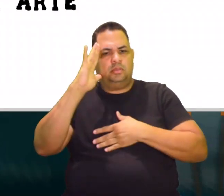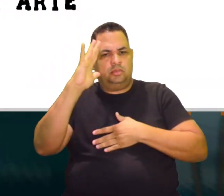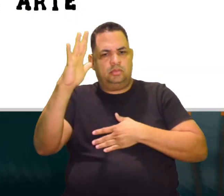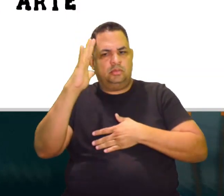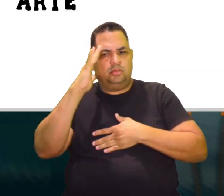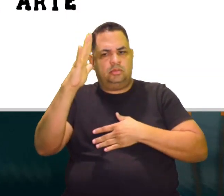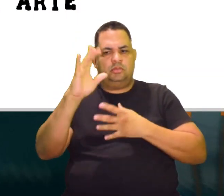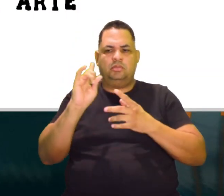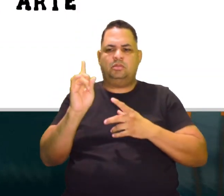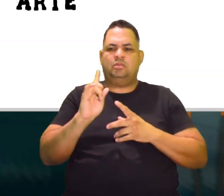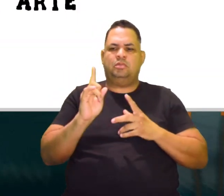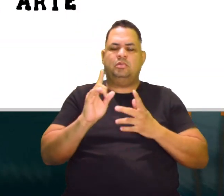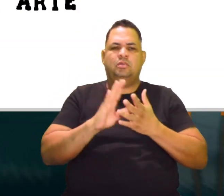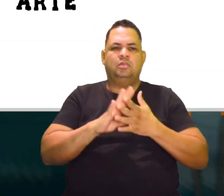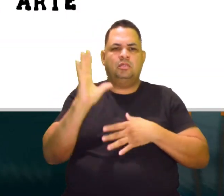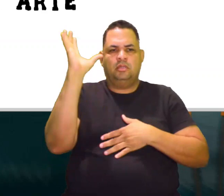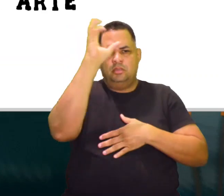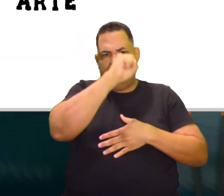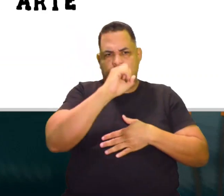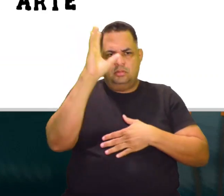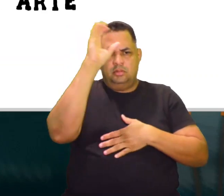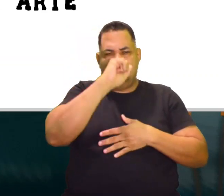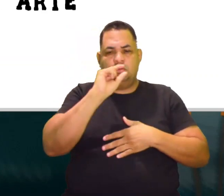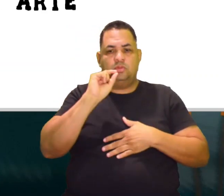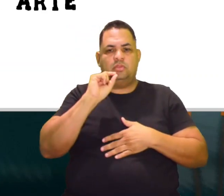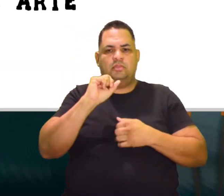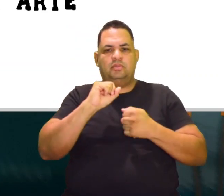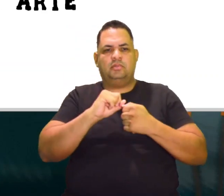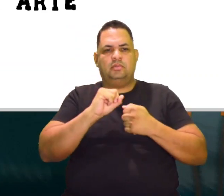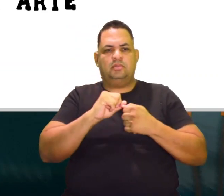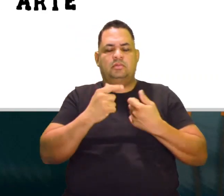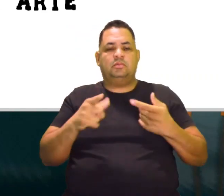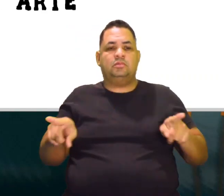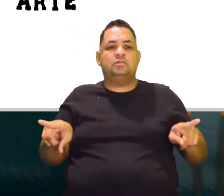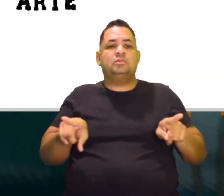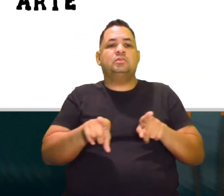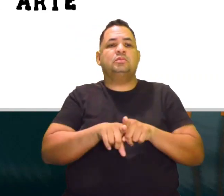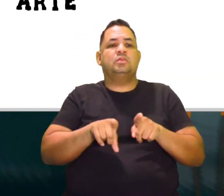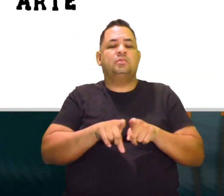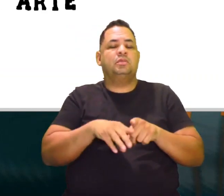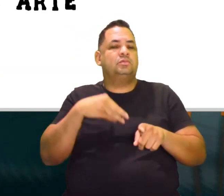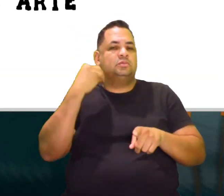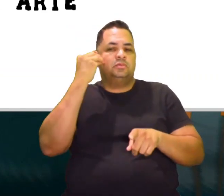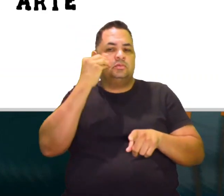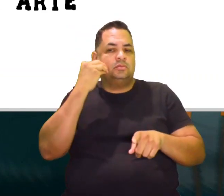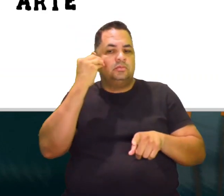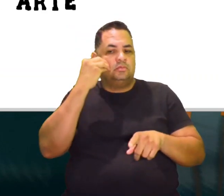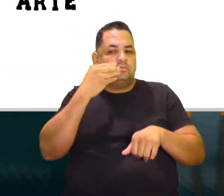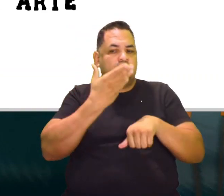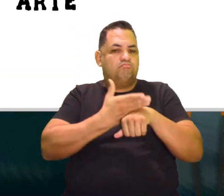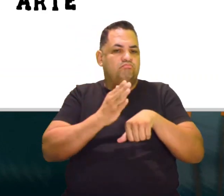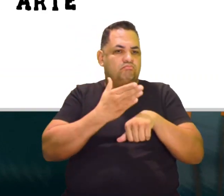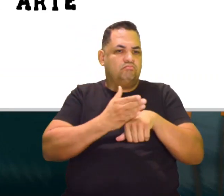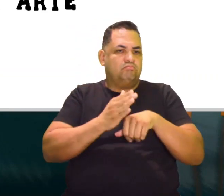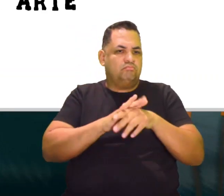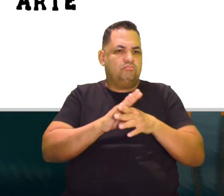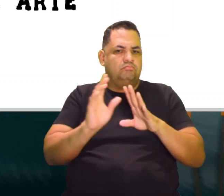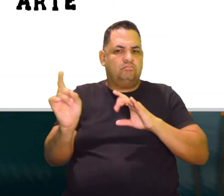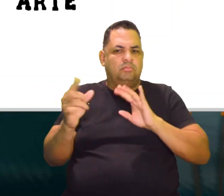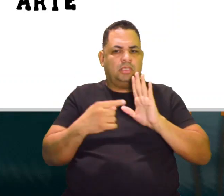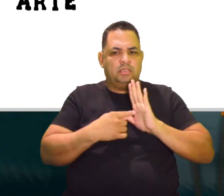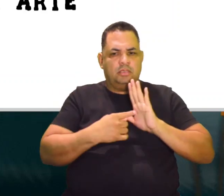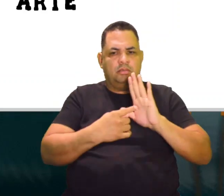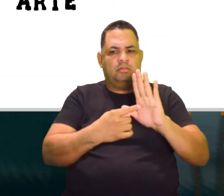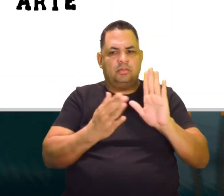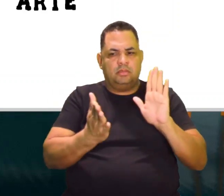teoria, só aprender sobre o que os outros fizeram. Vocês também vão experienciar. Então, cada aula eu trago uma